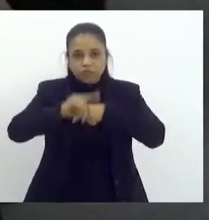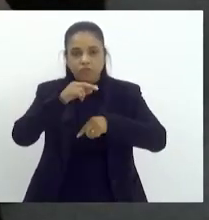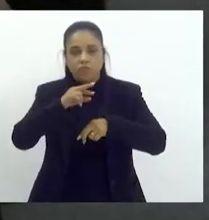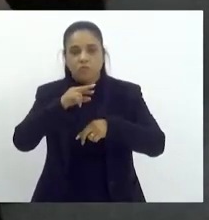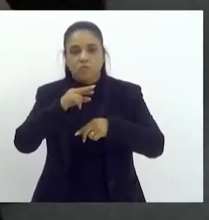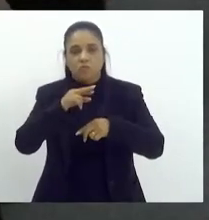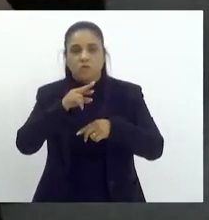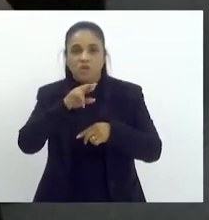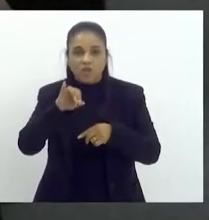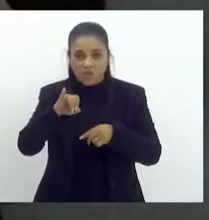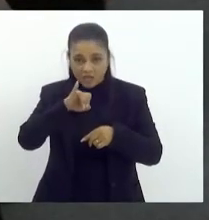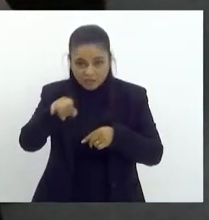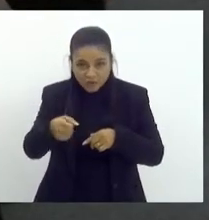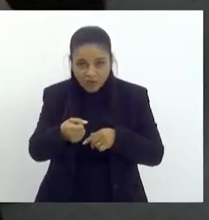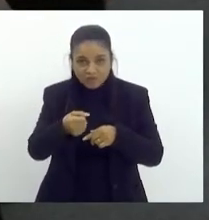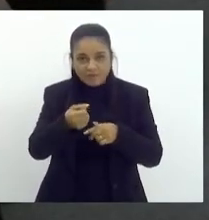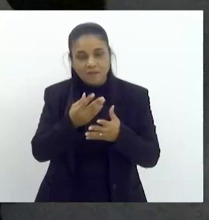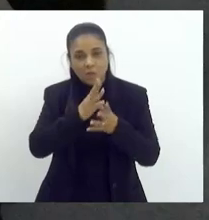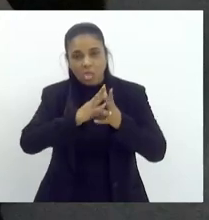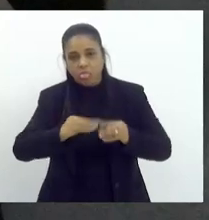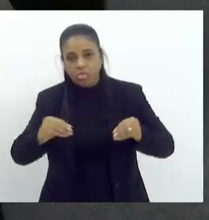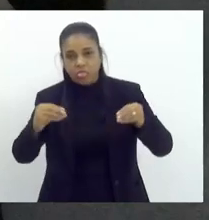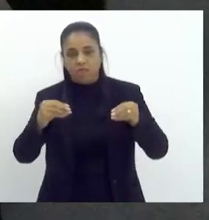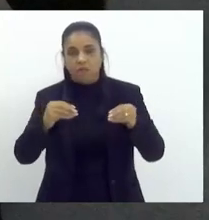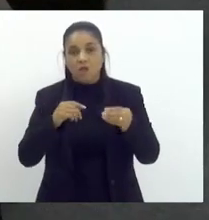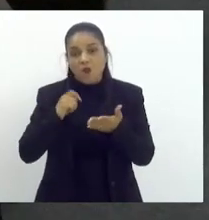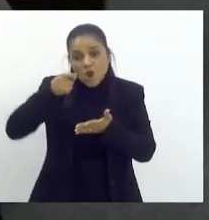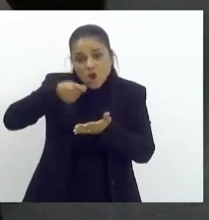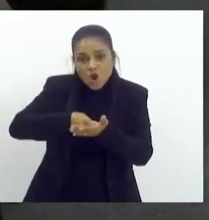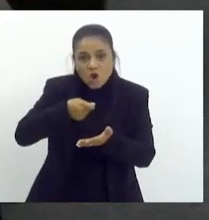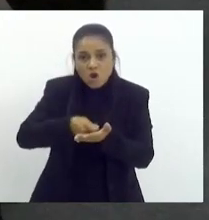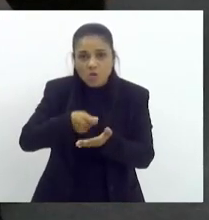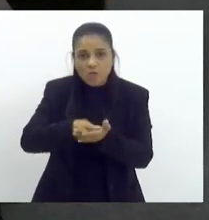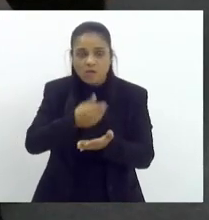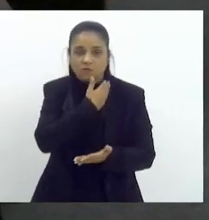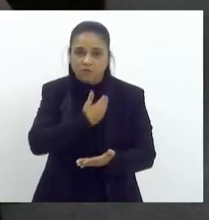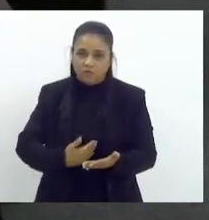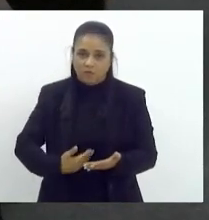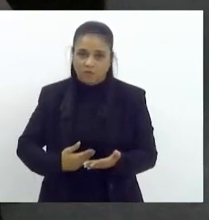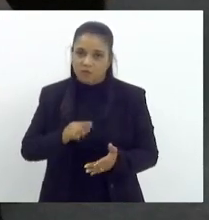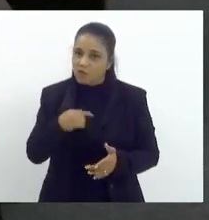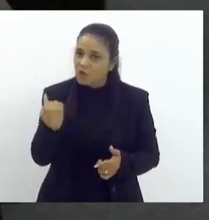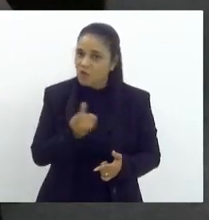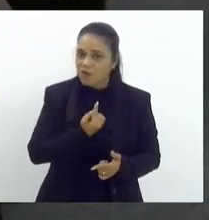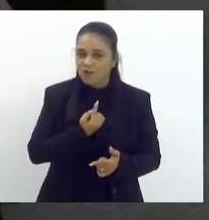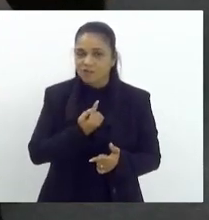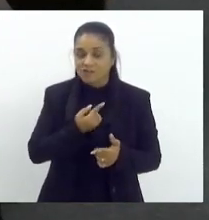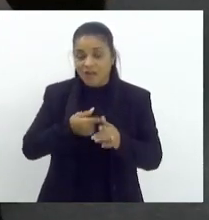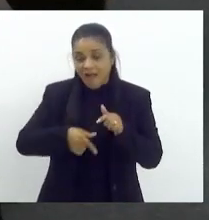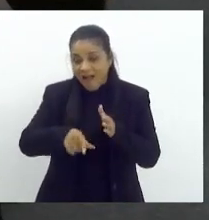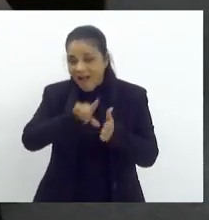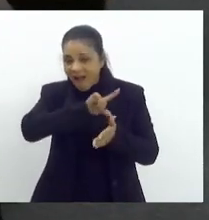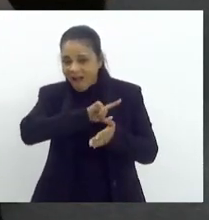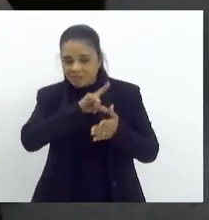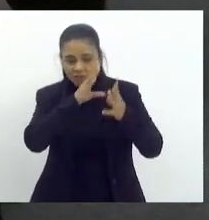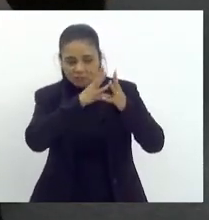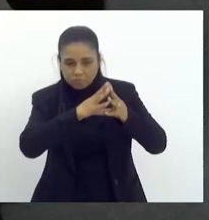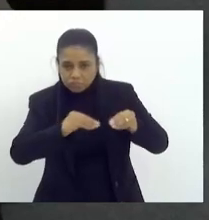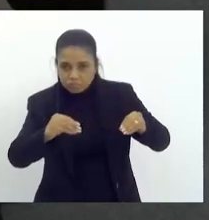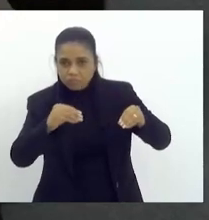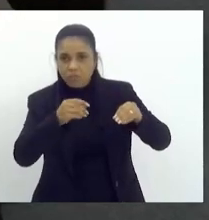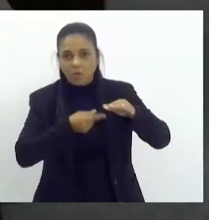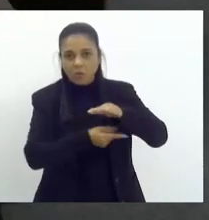Isso foi o que a gente comprou do governo cria em outro programa antes de continuar o supera